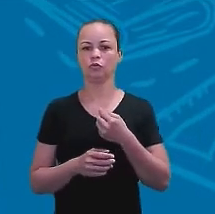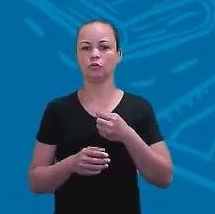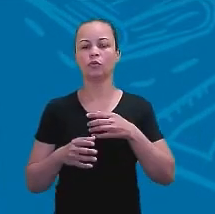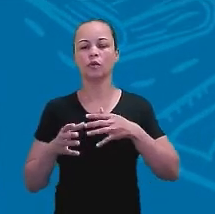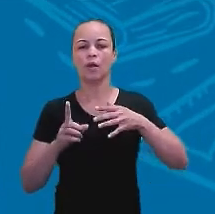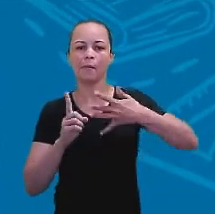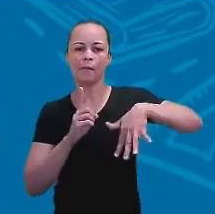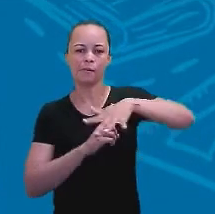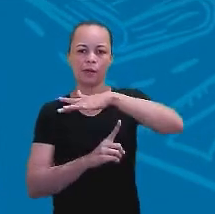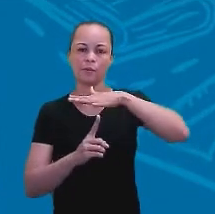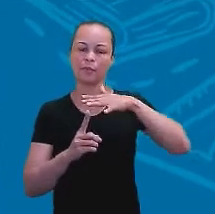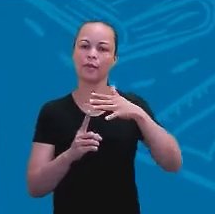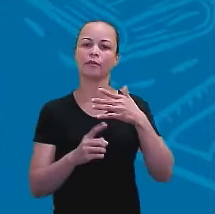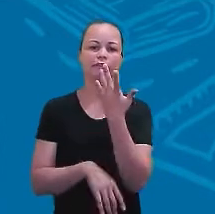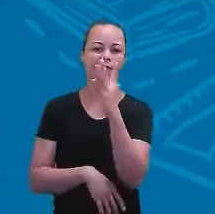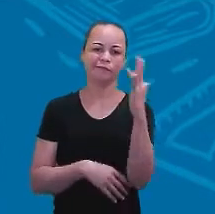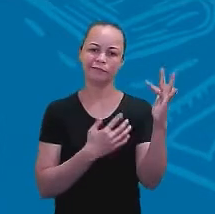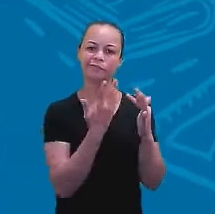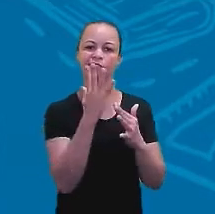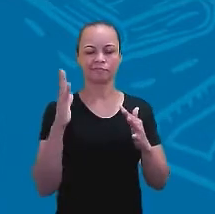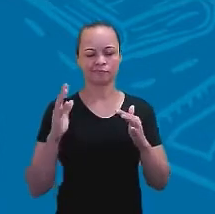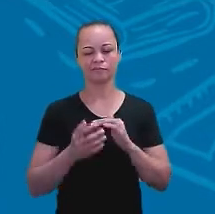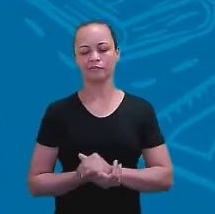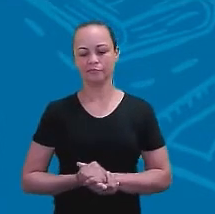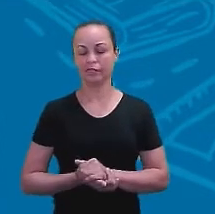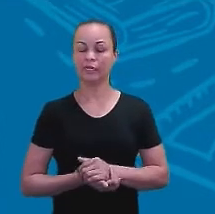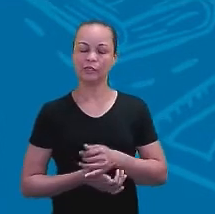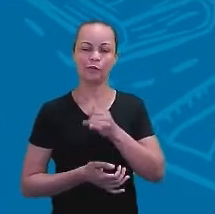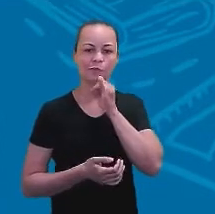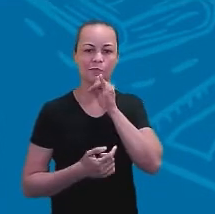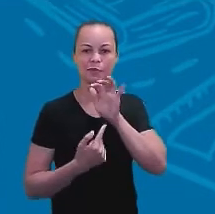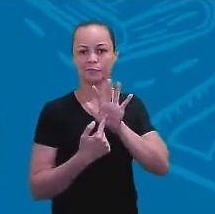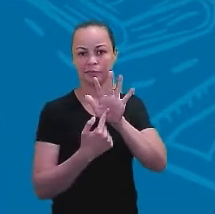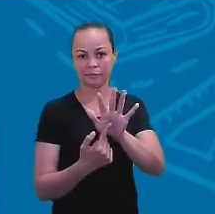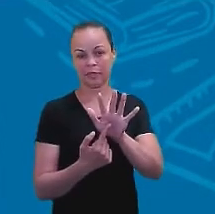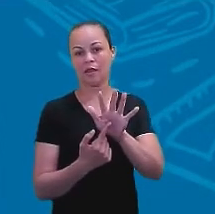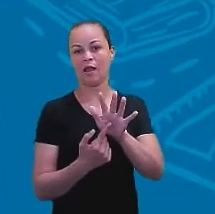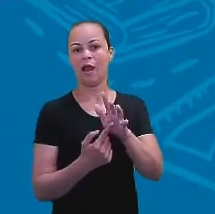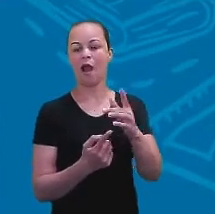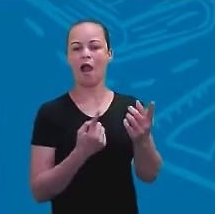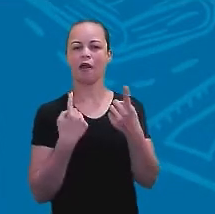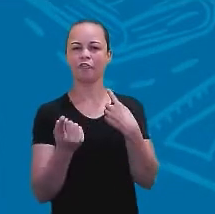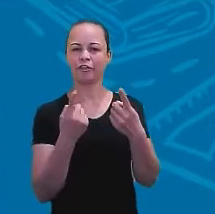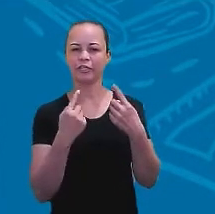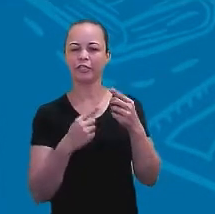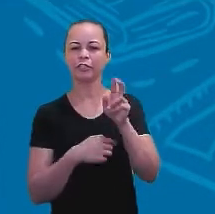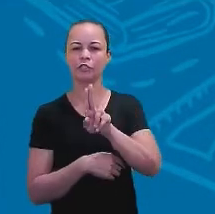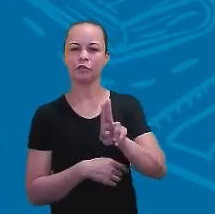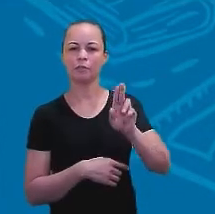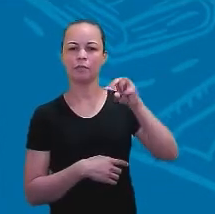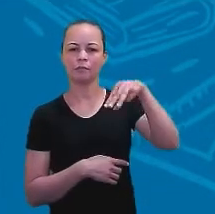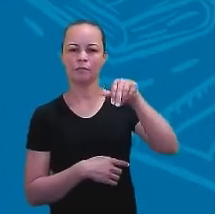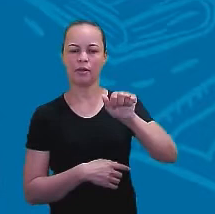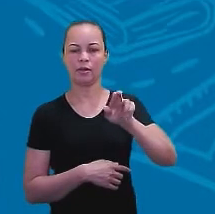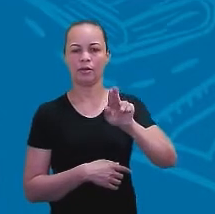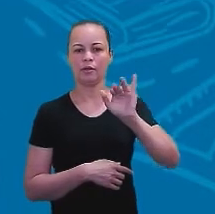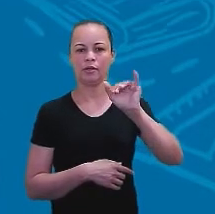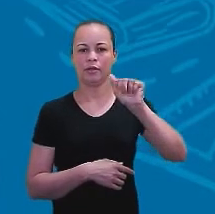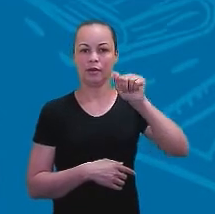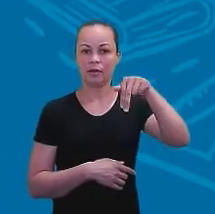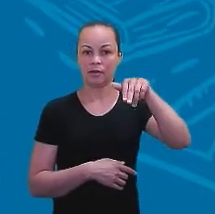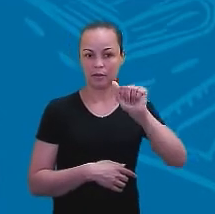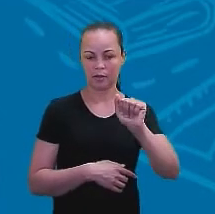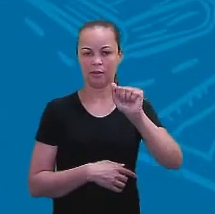nossa natureza. E aí eu trouxe o exemplo para vocês da Avenida Mariana Malha, né, que é a principal avenida aqui da